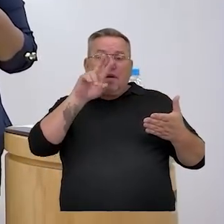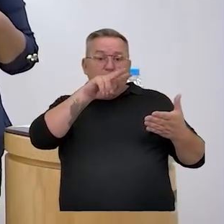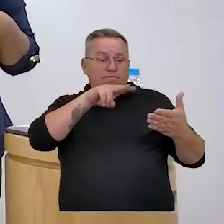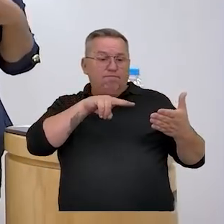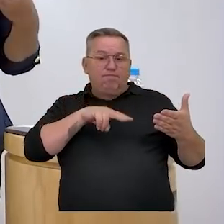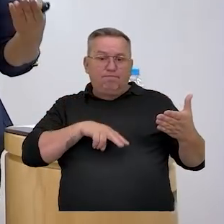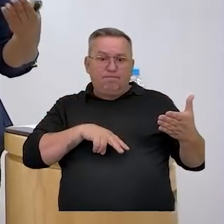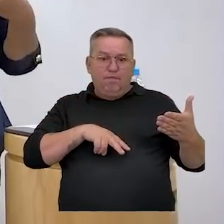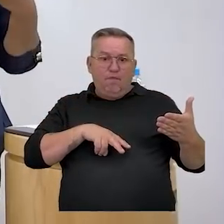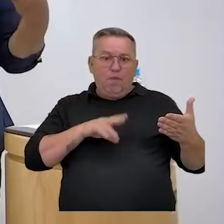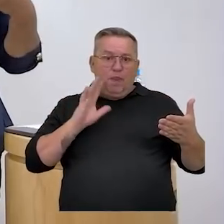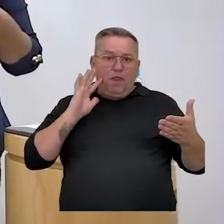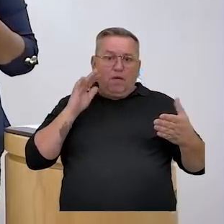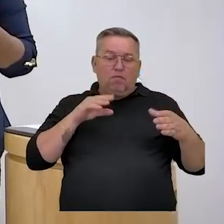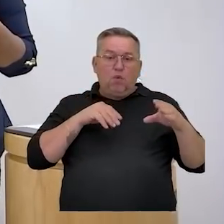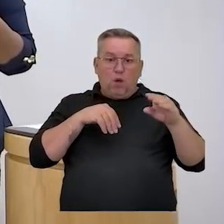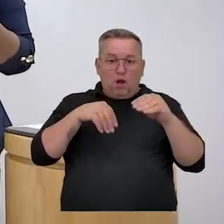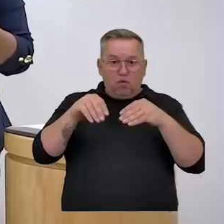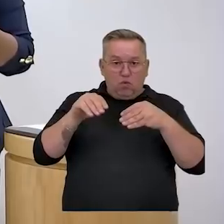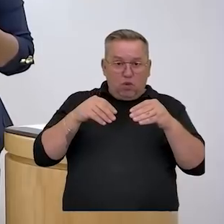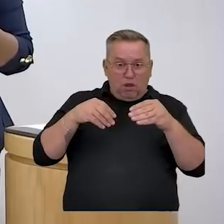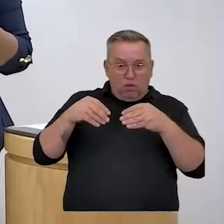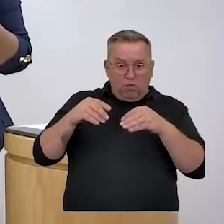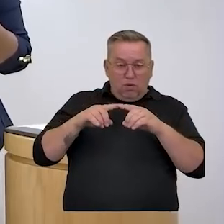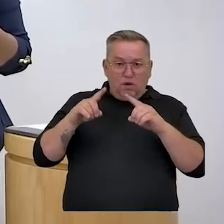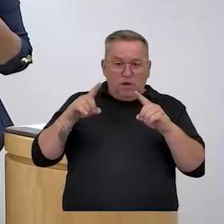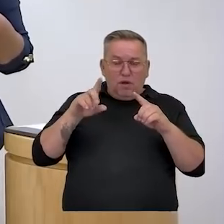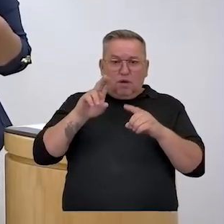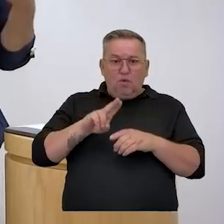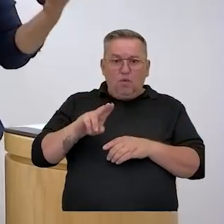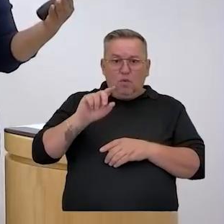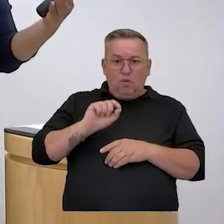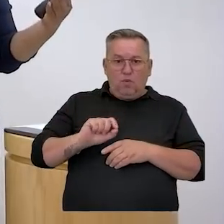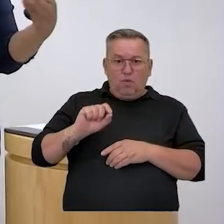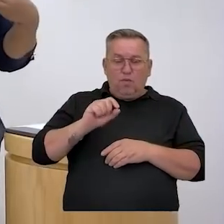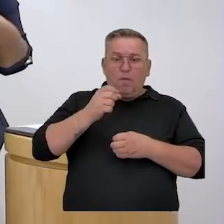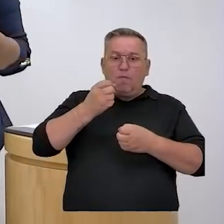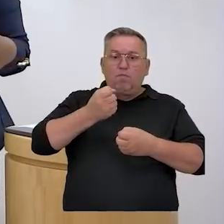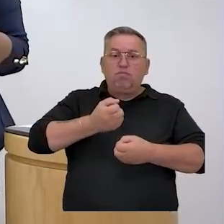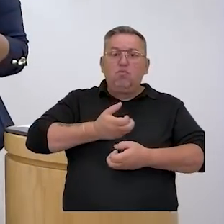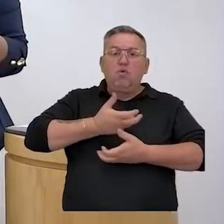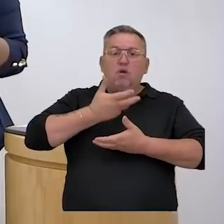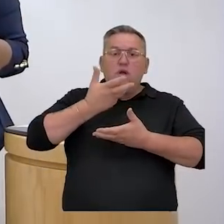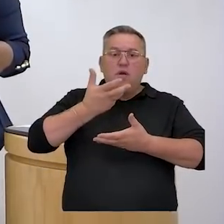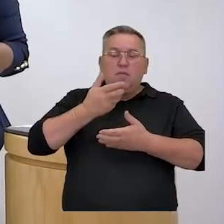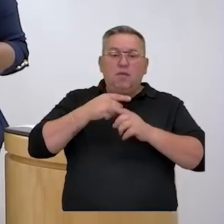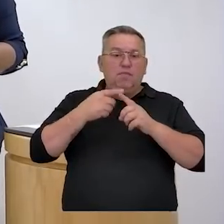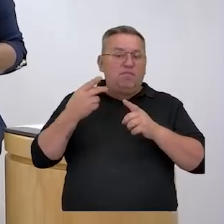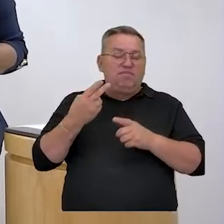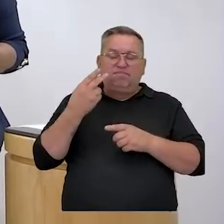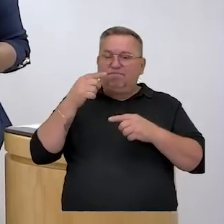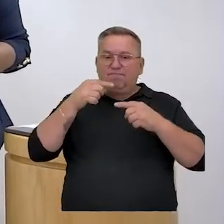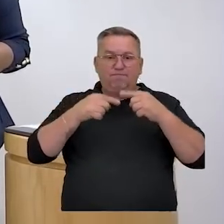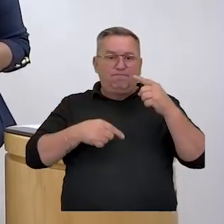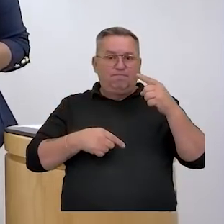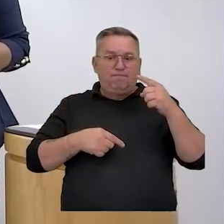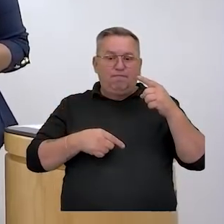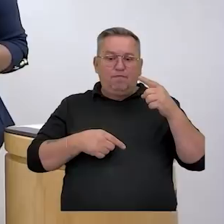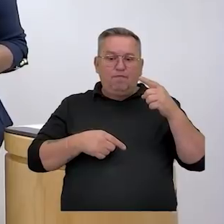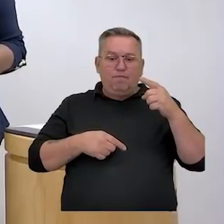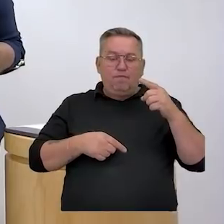repente, um articulador ali, ele serve para um texto poema, mas não serve ali no momento para um texto